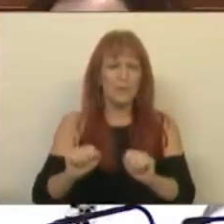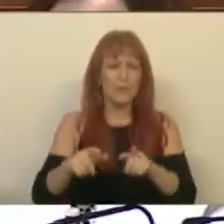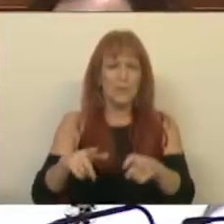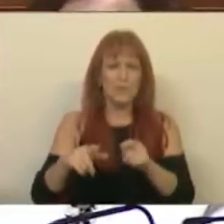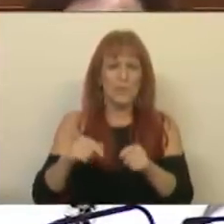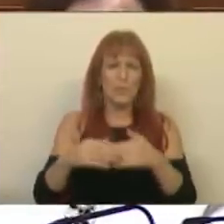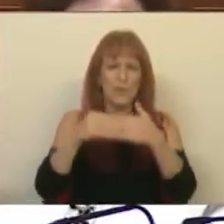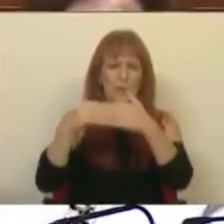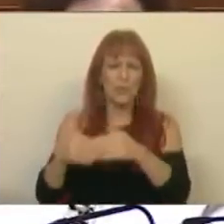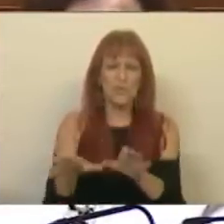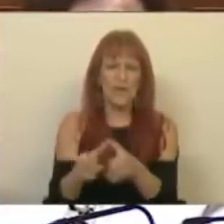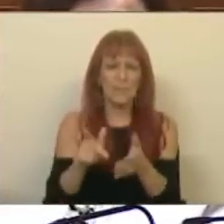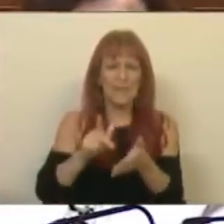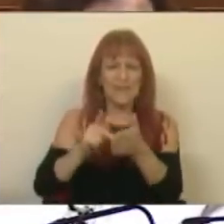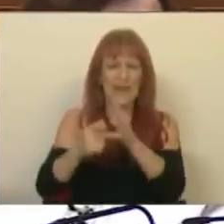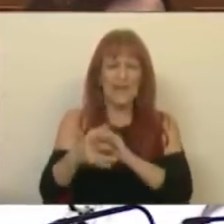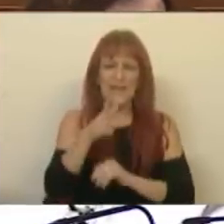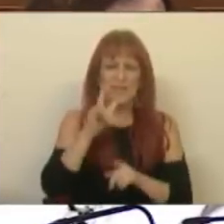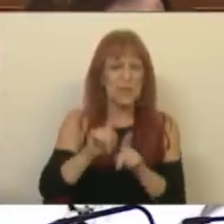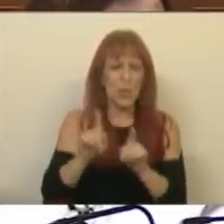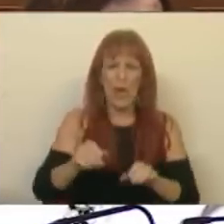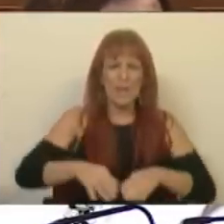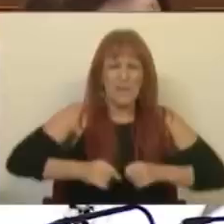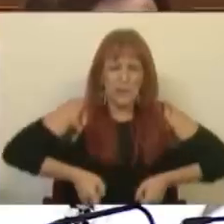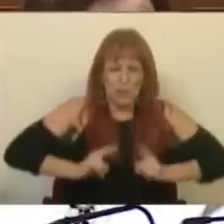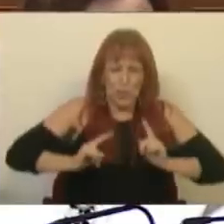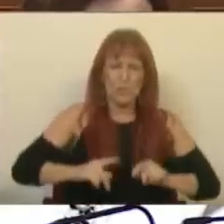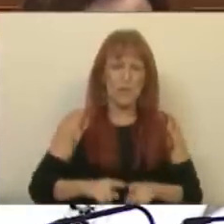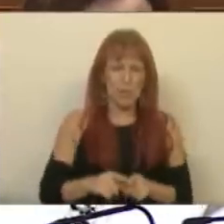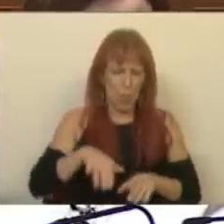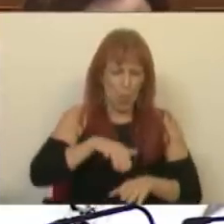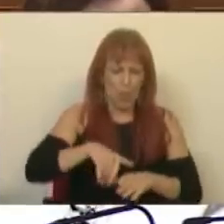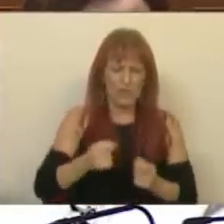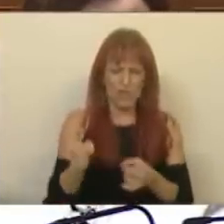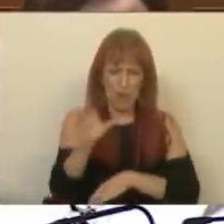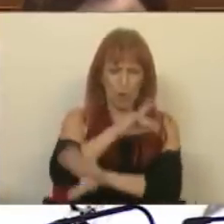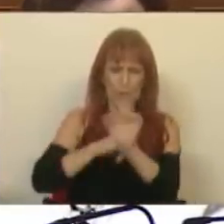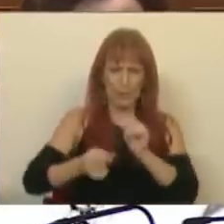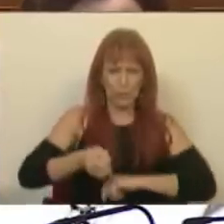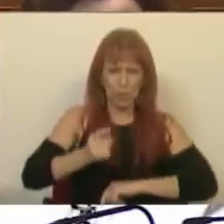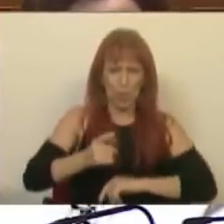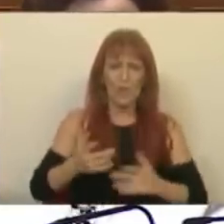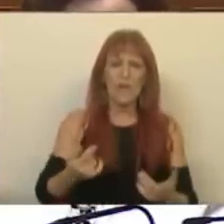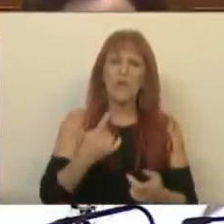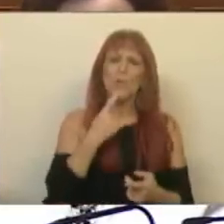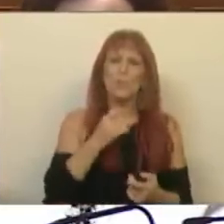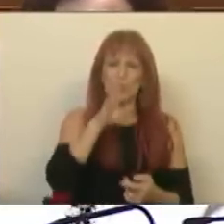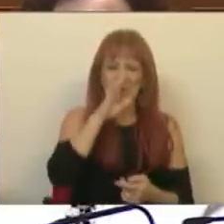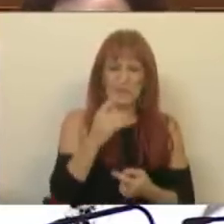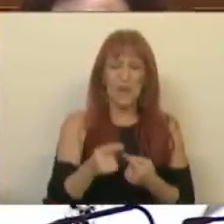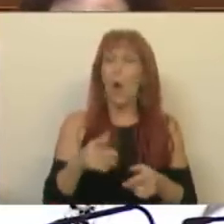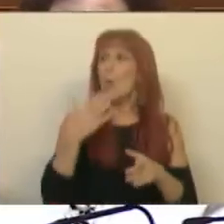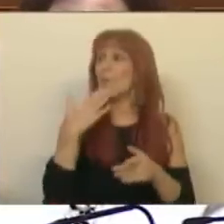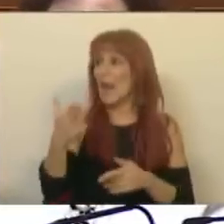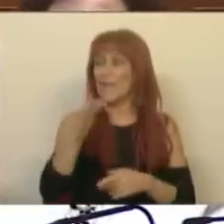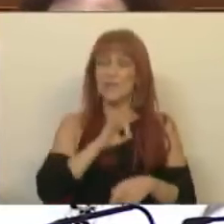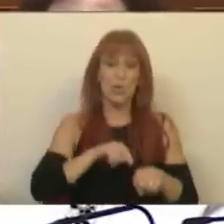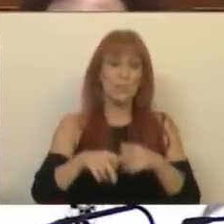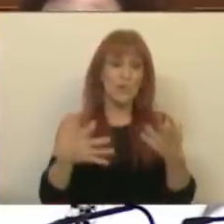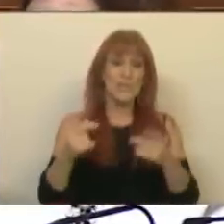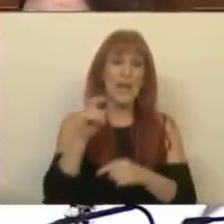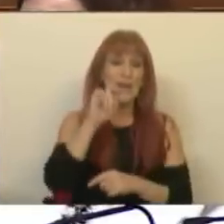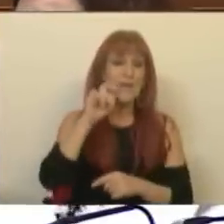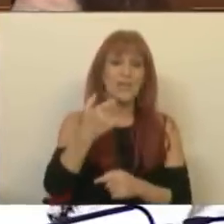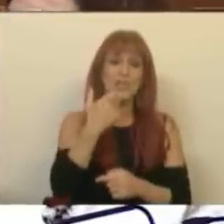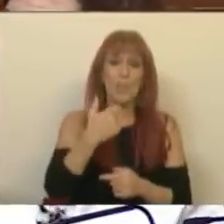a equipa técnica disse isso não seria aceitável num contexto europeu e pergunto se há alguma estratégia para garantir